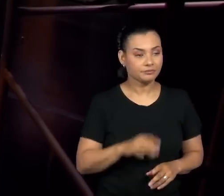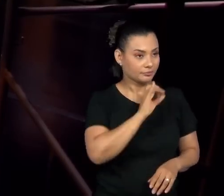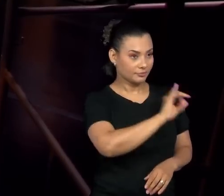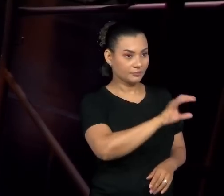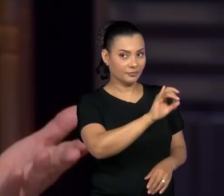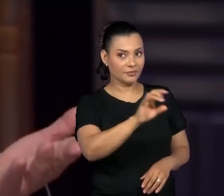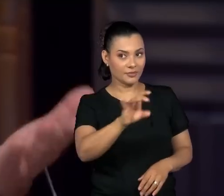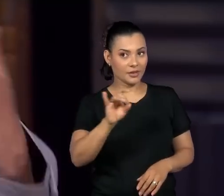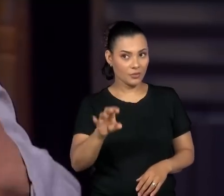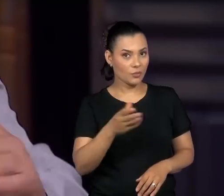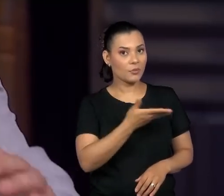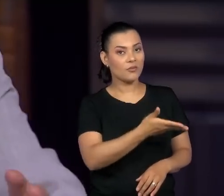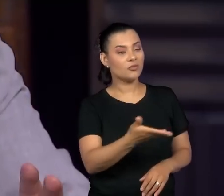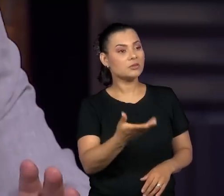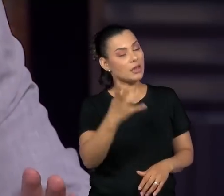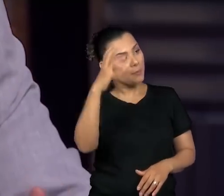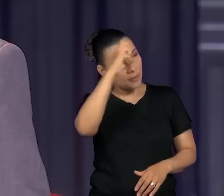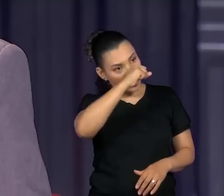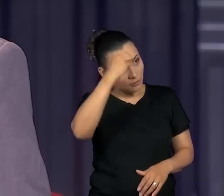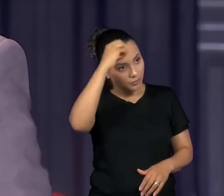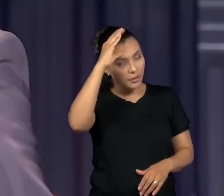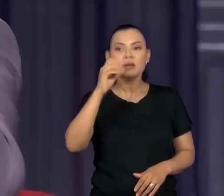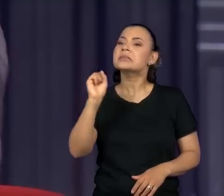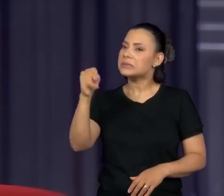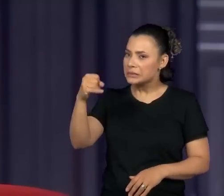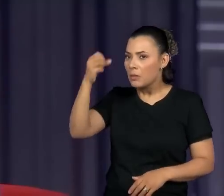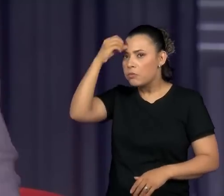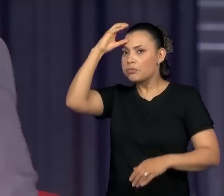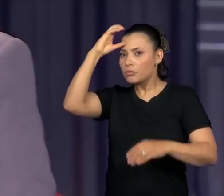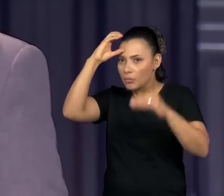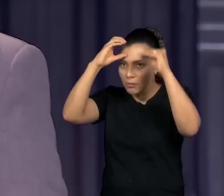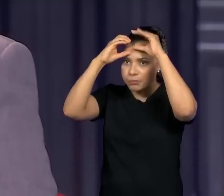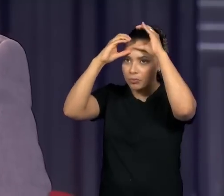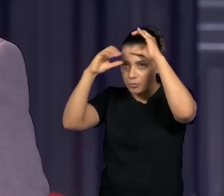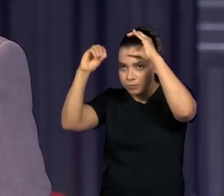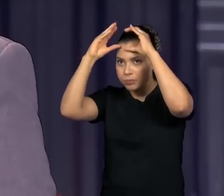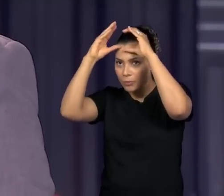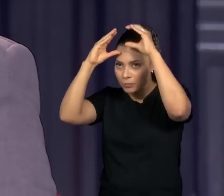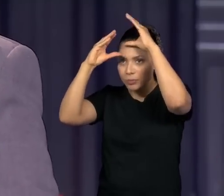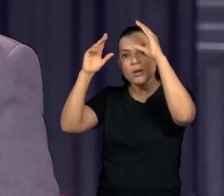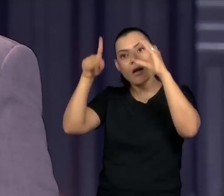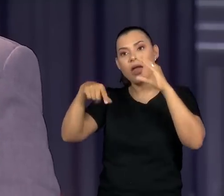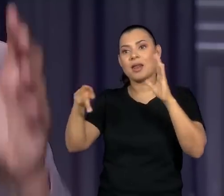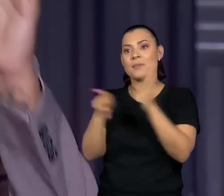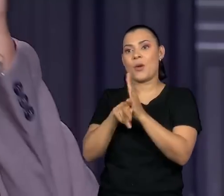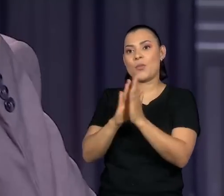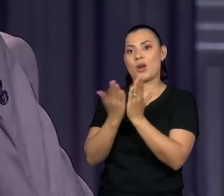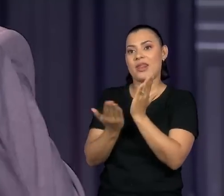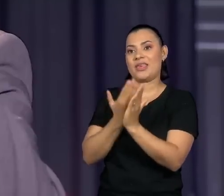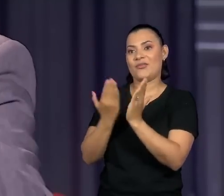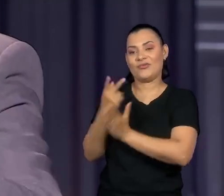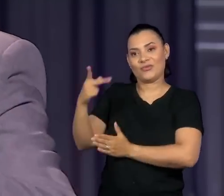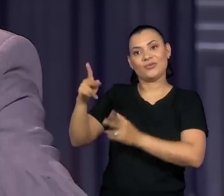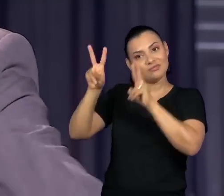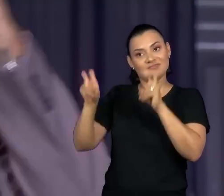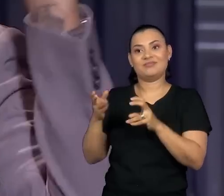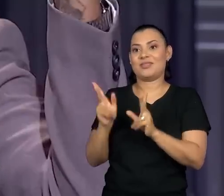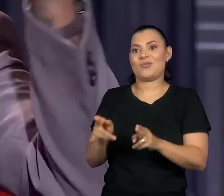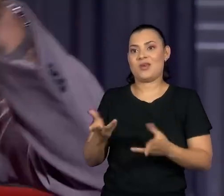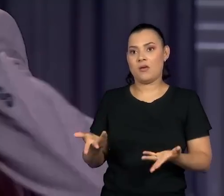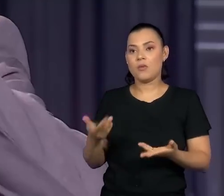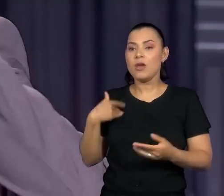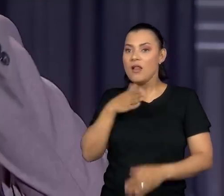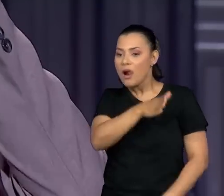você aprendeu coisas. Aprendi pra caramba. E era a filosofia do livro. Ele fez uma peregrinação em